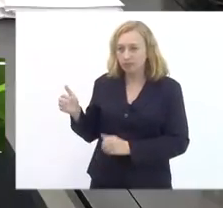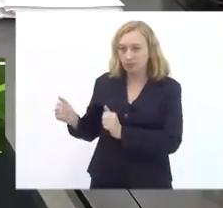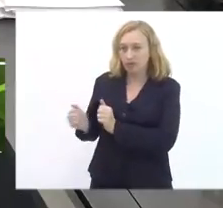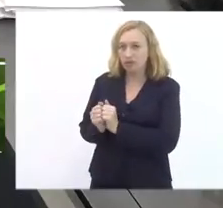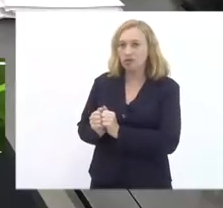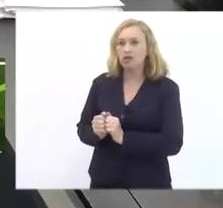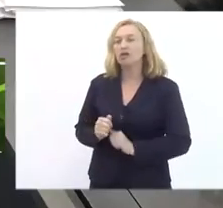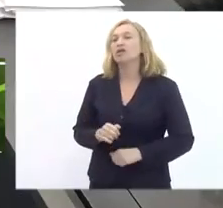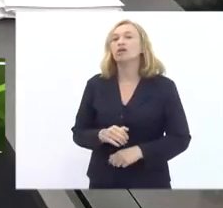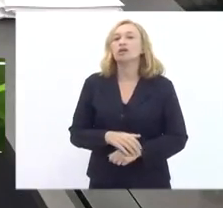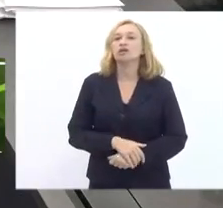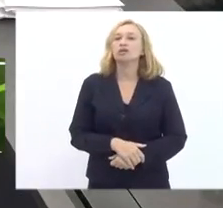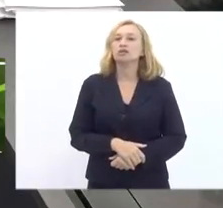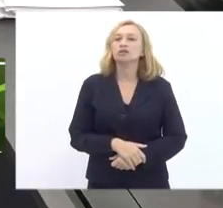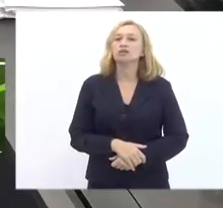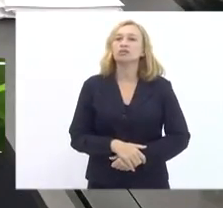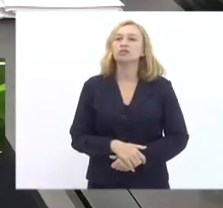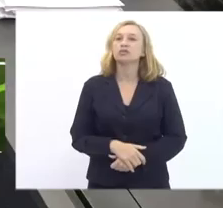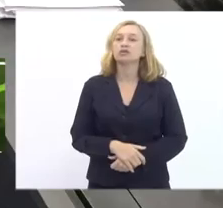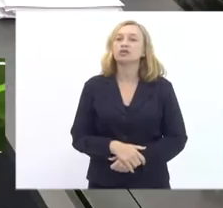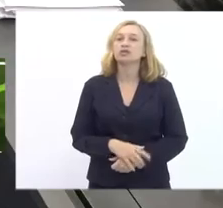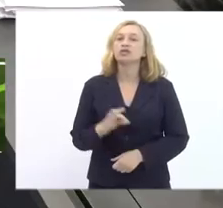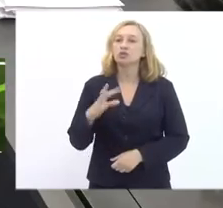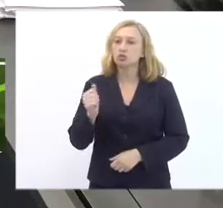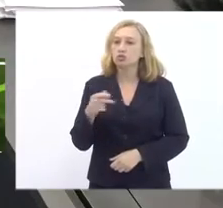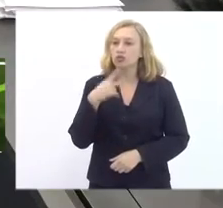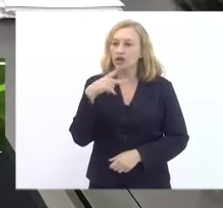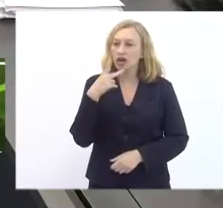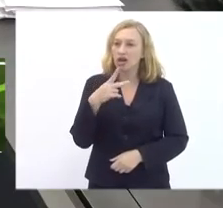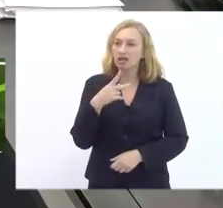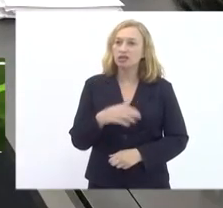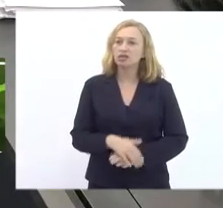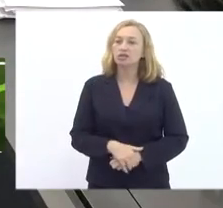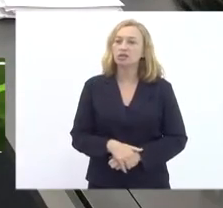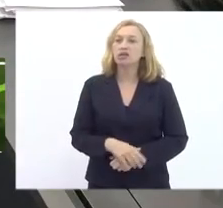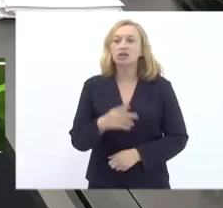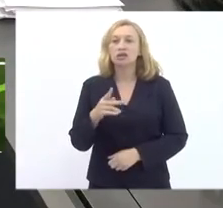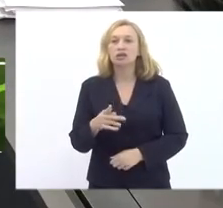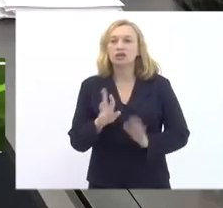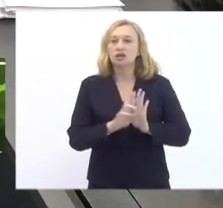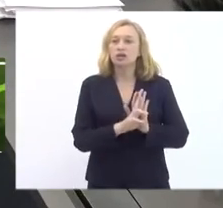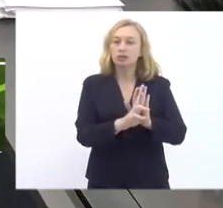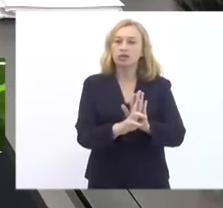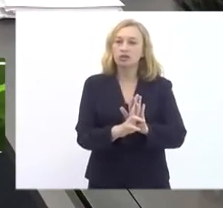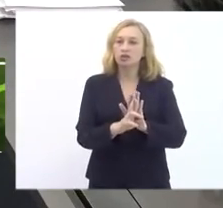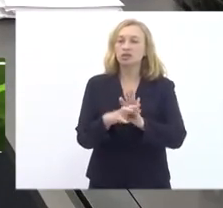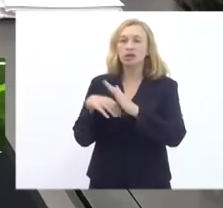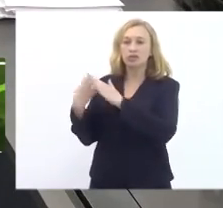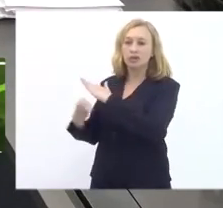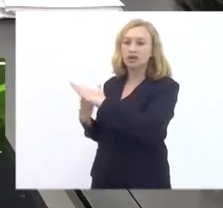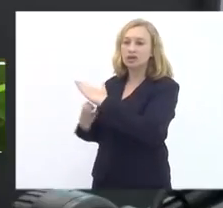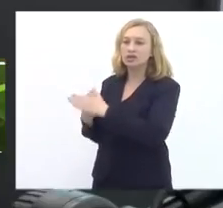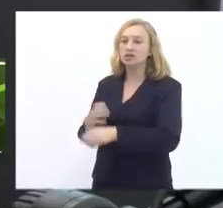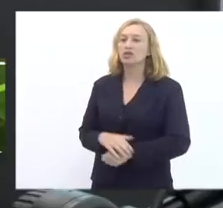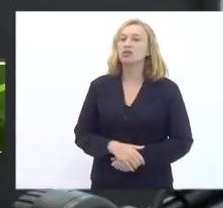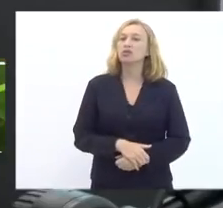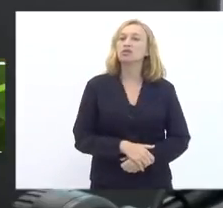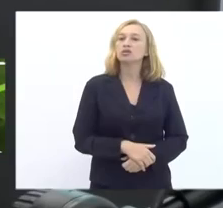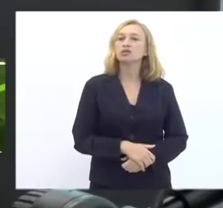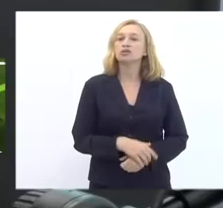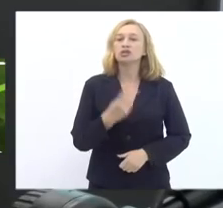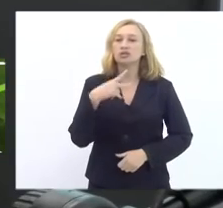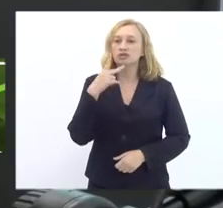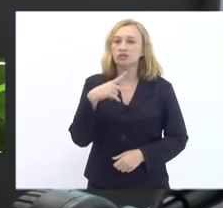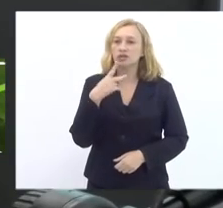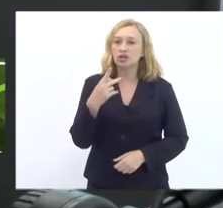Achei pertinente as ponderações foram colocadas em função da fala do representante Supervia, quando se reporta a